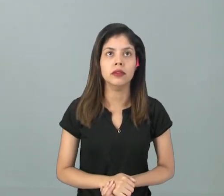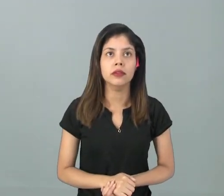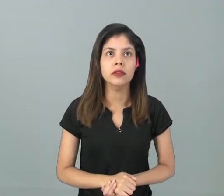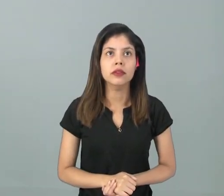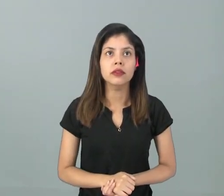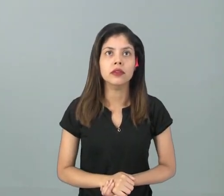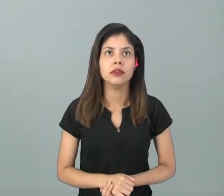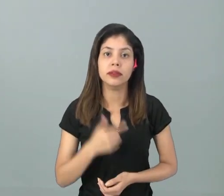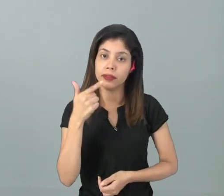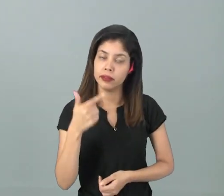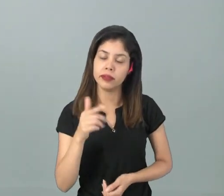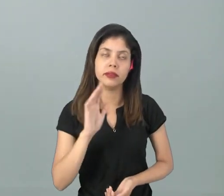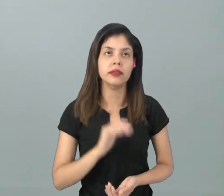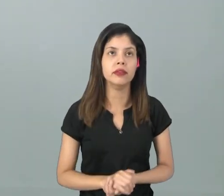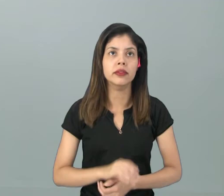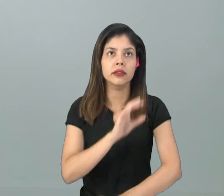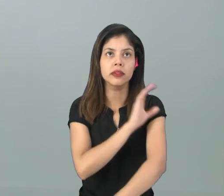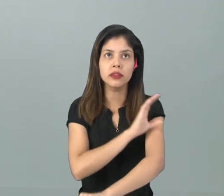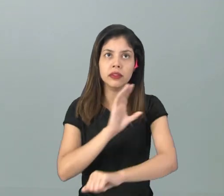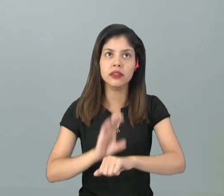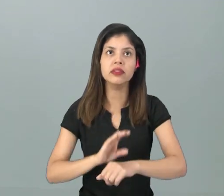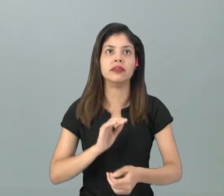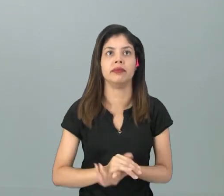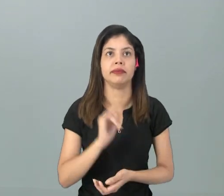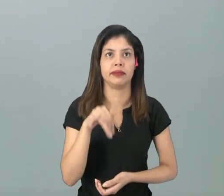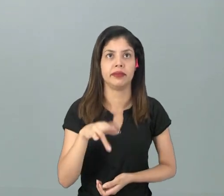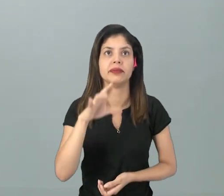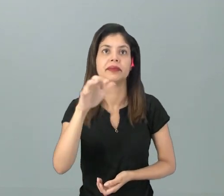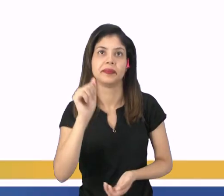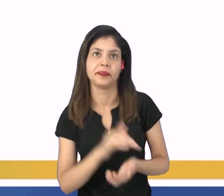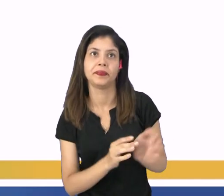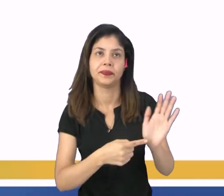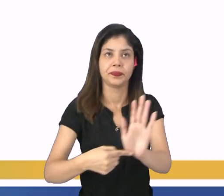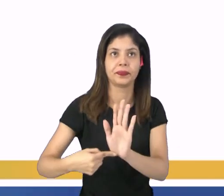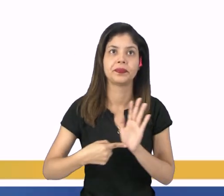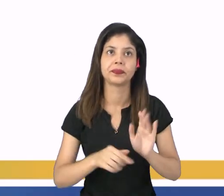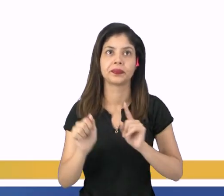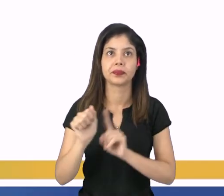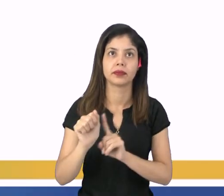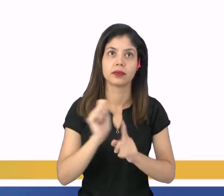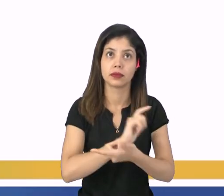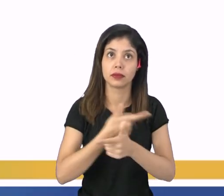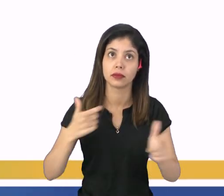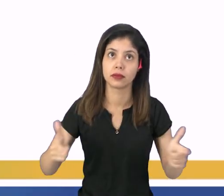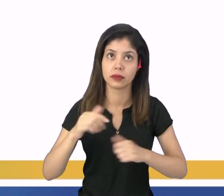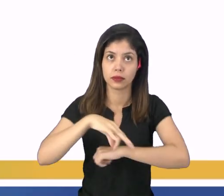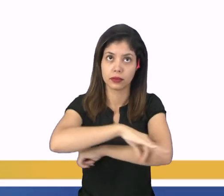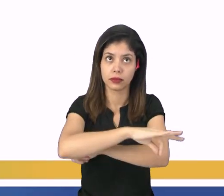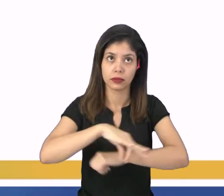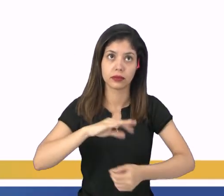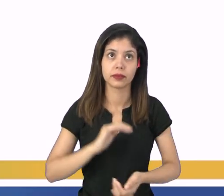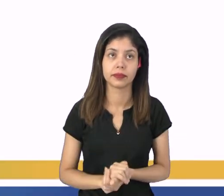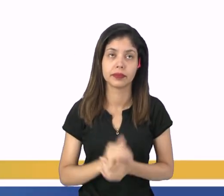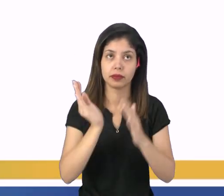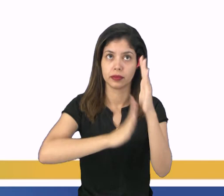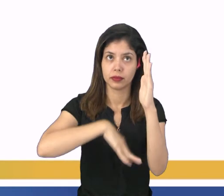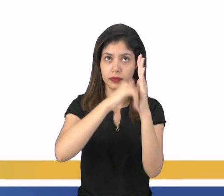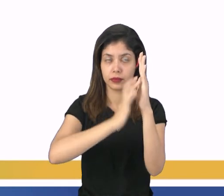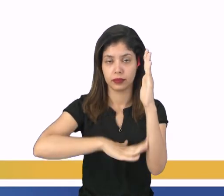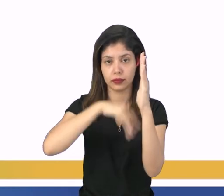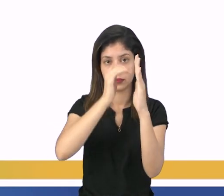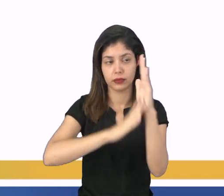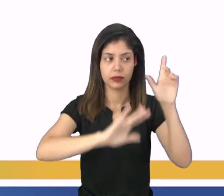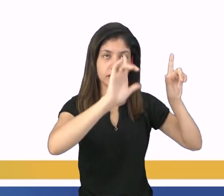A questão 2, né? A cultura inca era representada pela, letra A, grandiosidade arquitetônica, letra